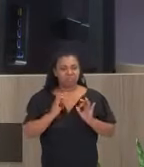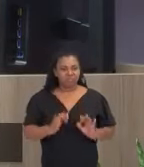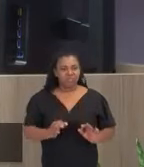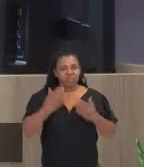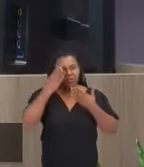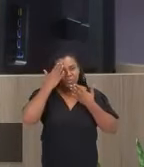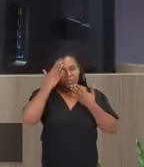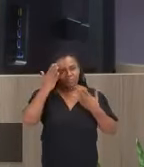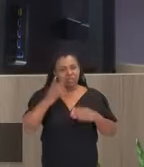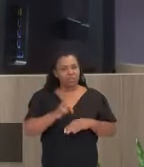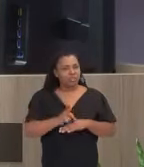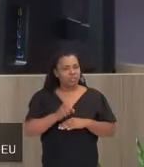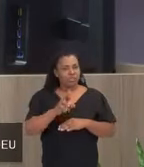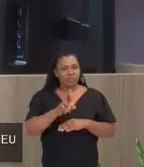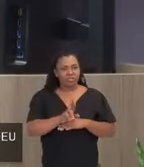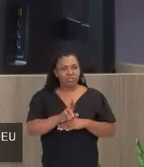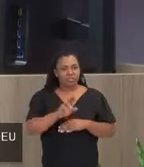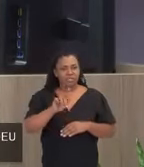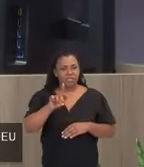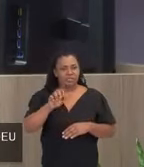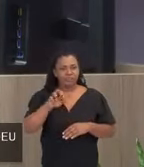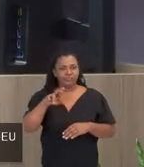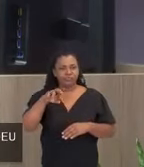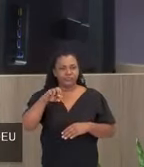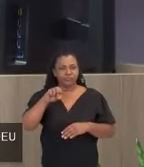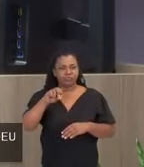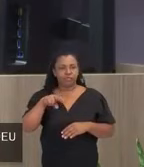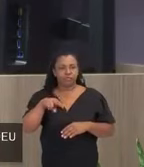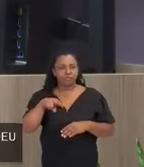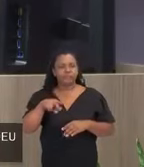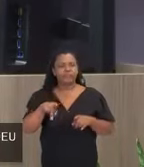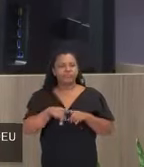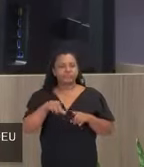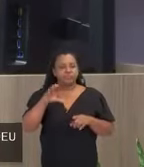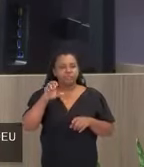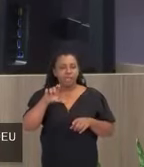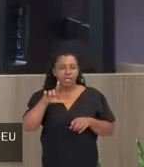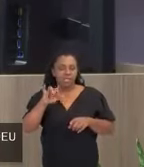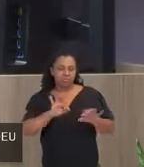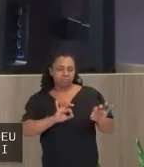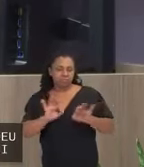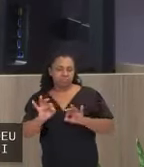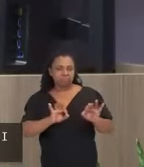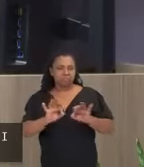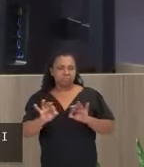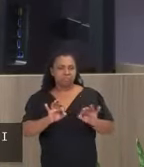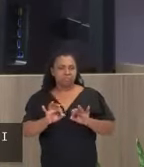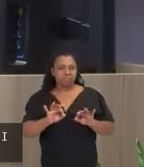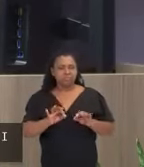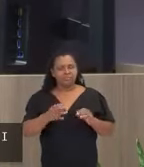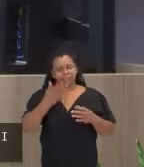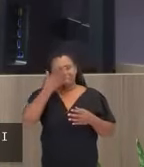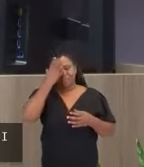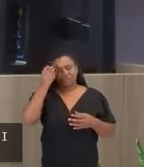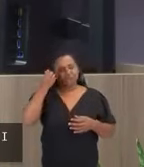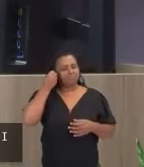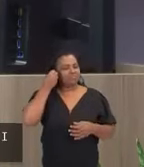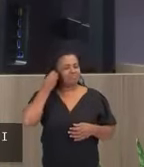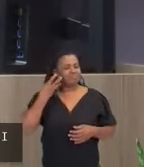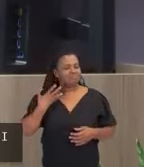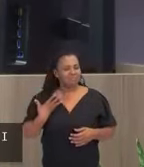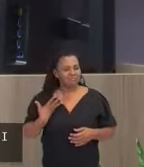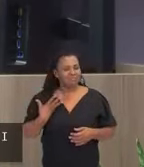Gerson aí pelo espaço que deu no Ministério Público e ao Clênio pela operacionalização. Esqueci de fazer minha autodescrição, tá? Mas